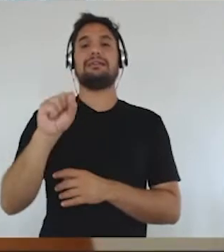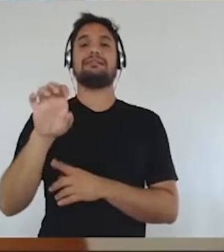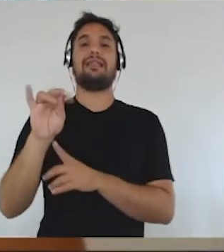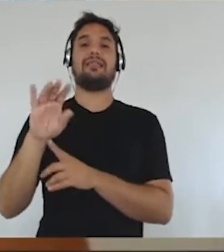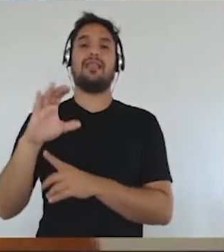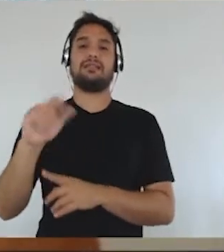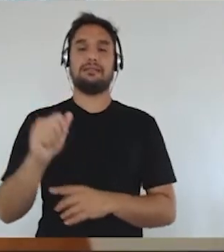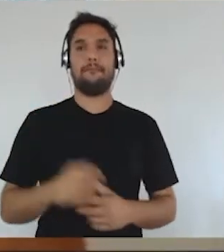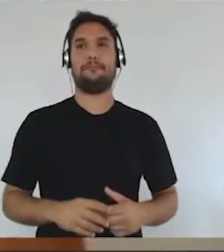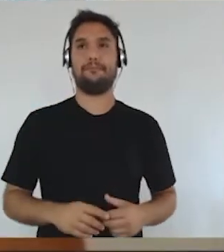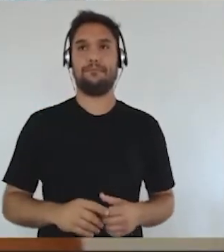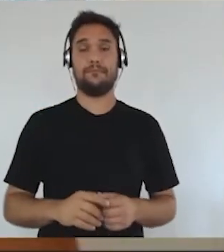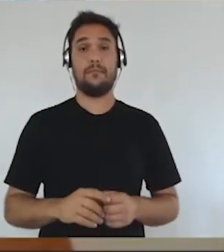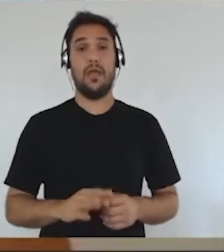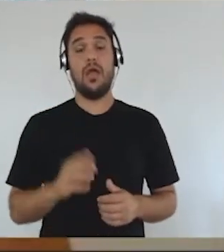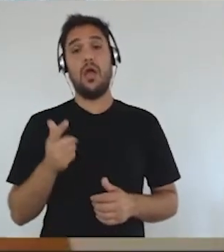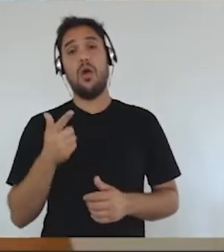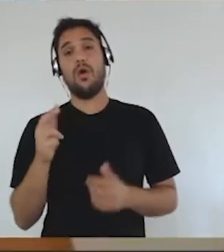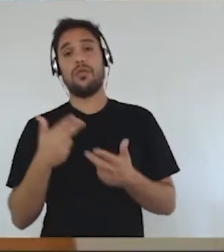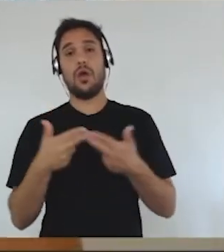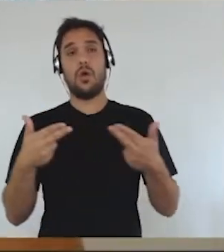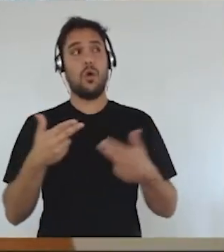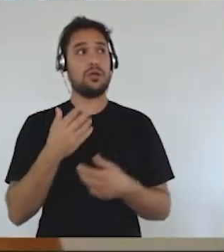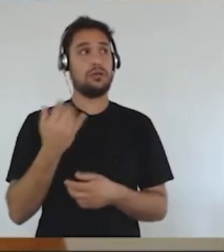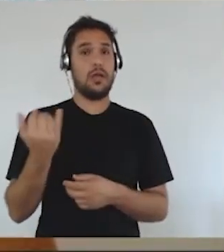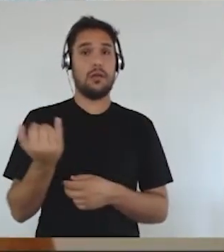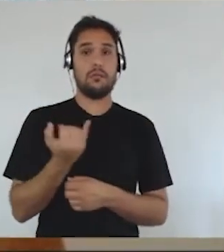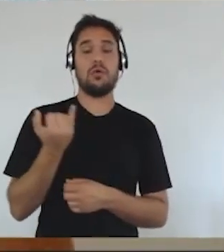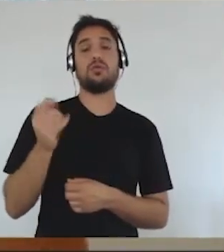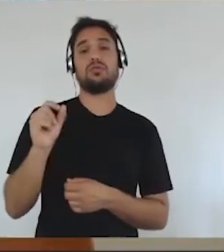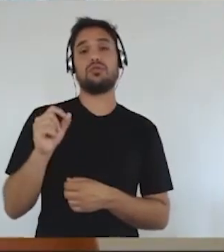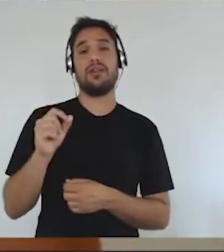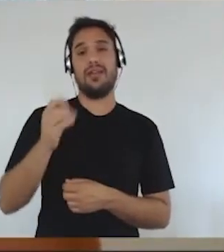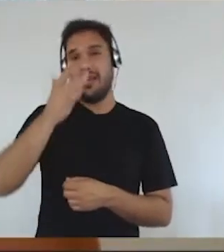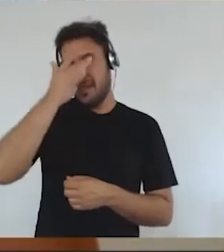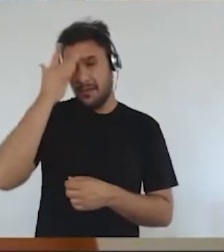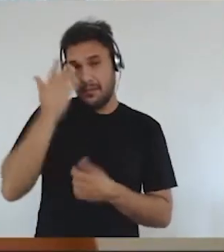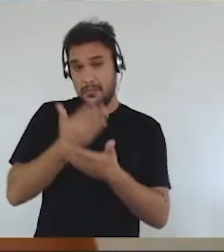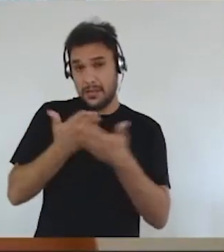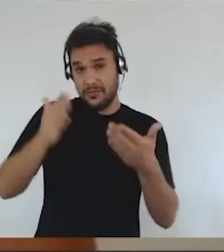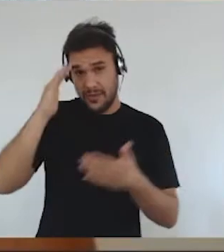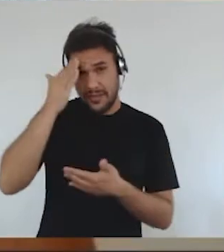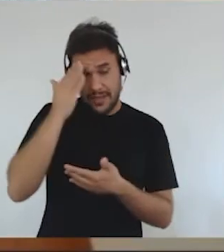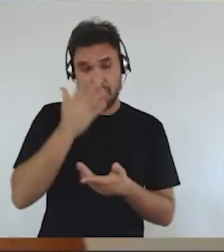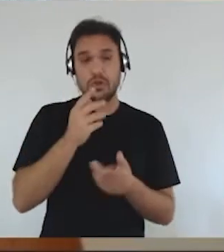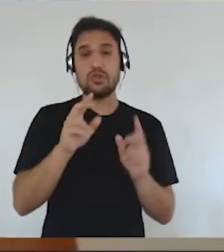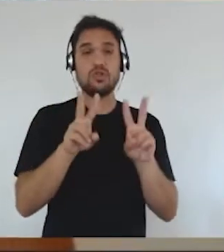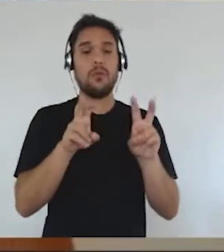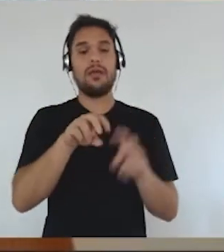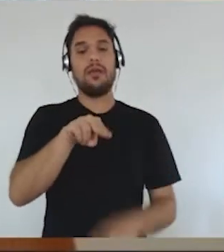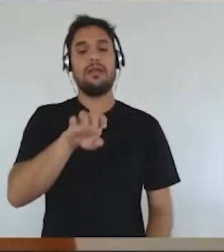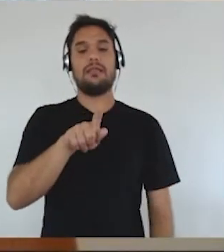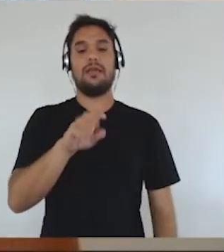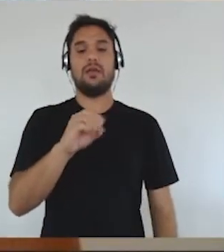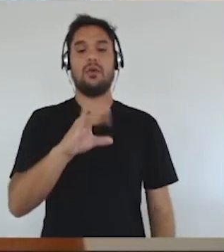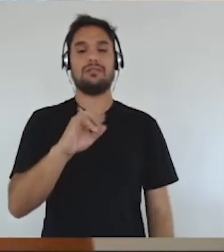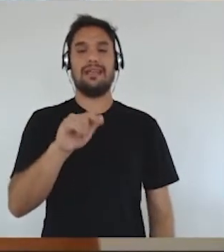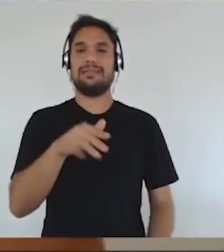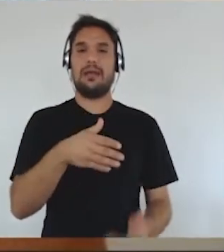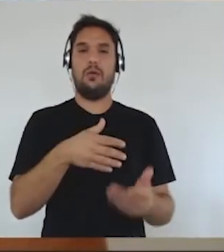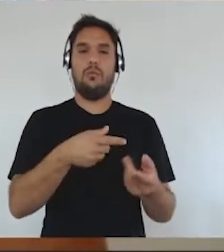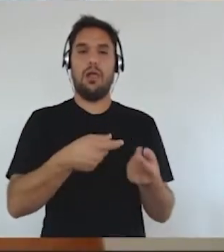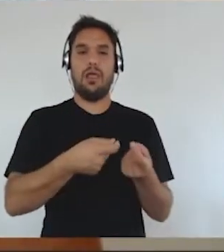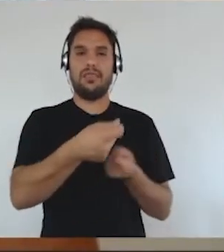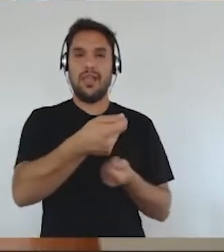Bem, outra coisa que eu acho importante aqui as pessoas entenderem, para quem gosta um pouquinho de negociação, é